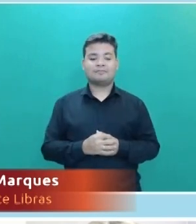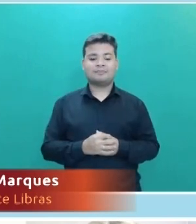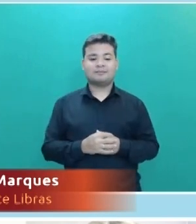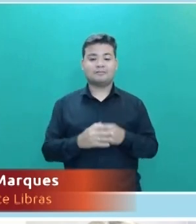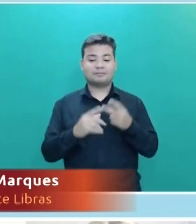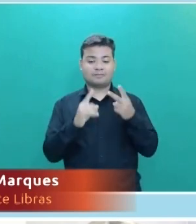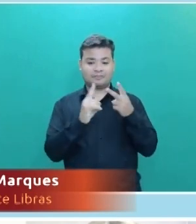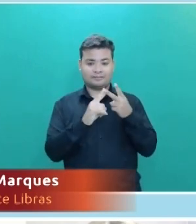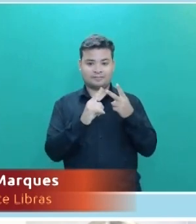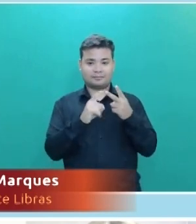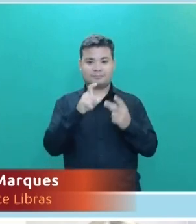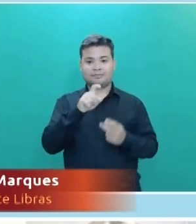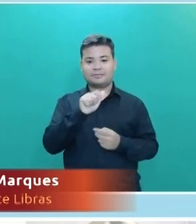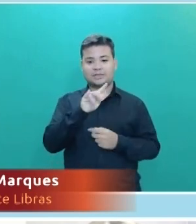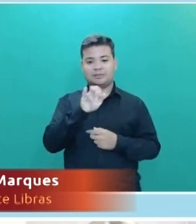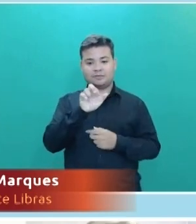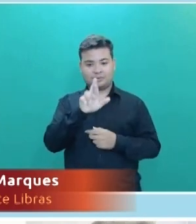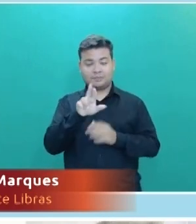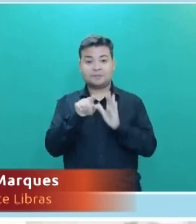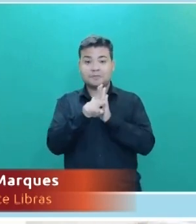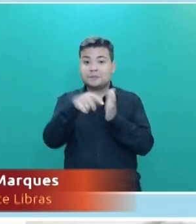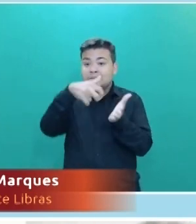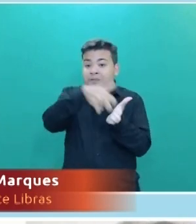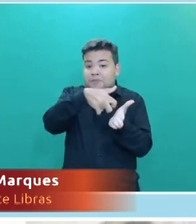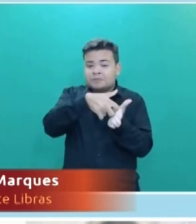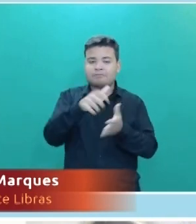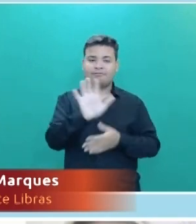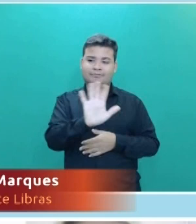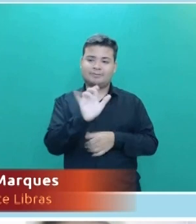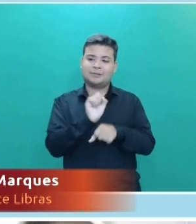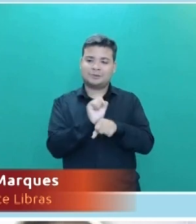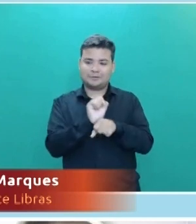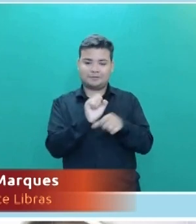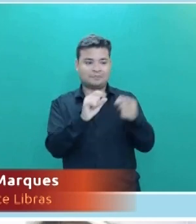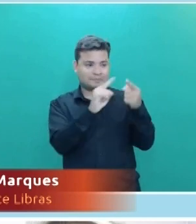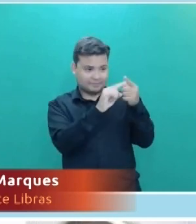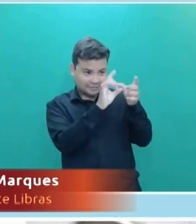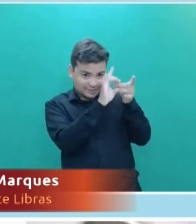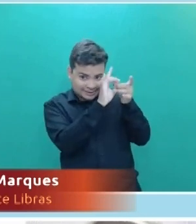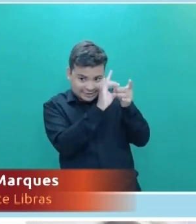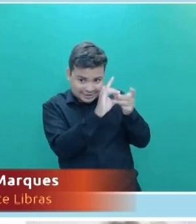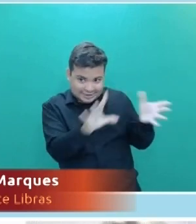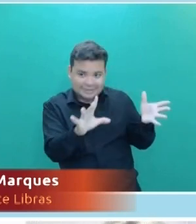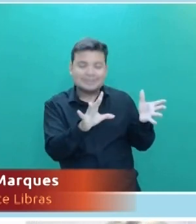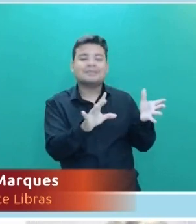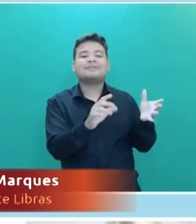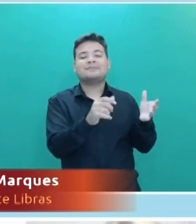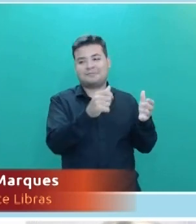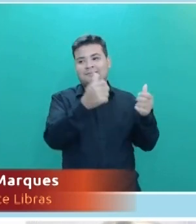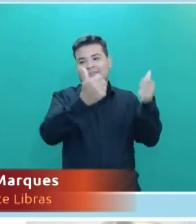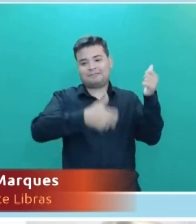não vou falar tanto ainda dessa questão penal, vou esperar ali. A Rosana está em boas condições para falar.